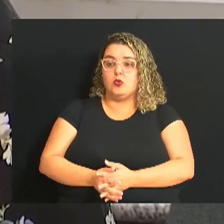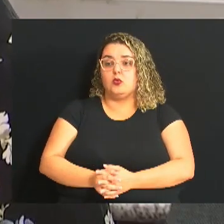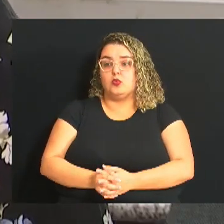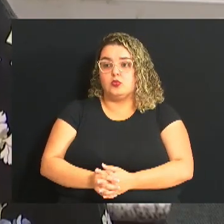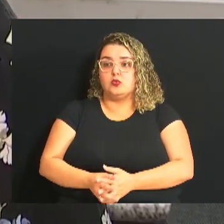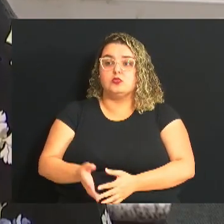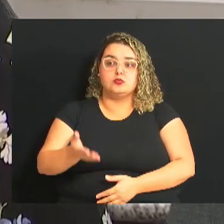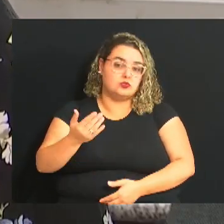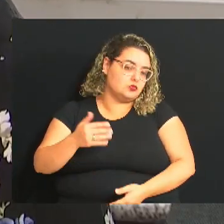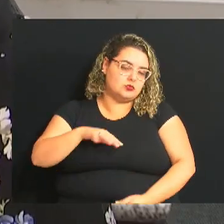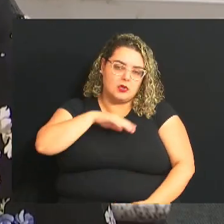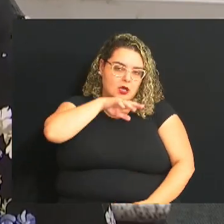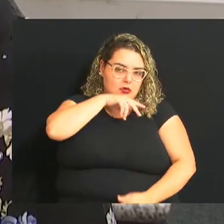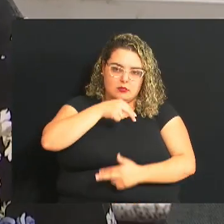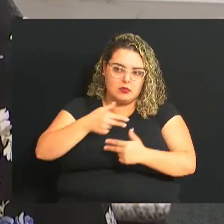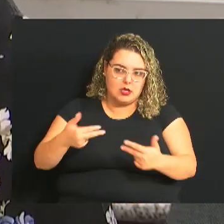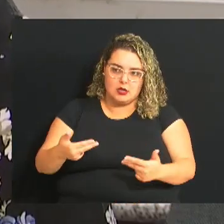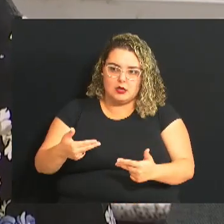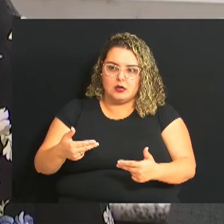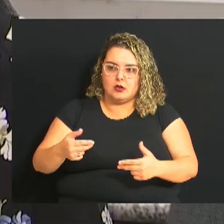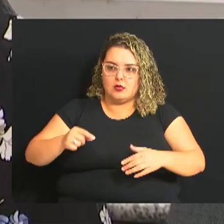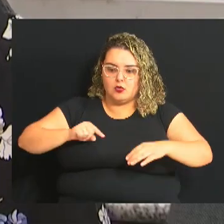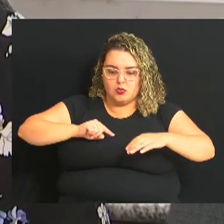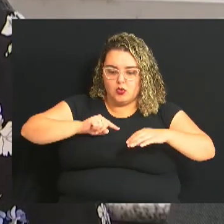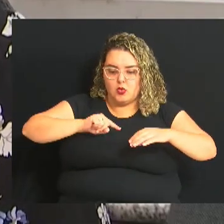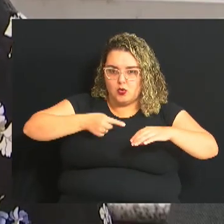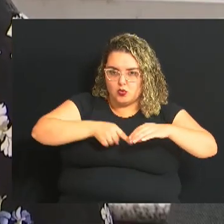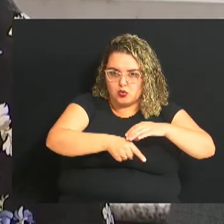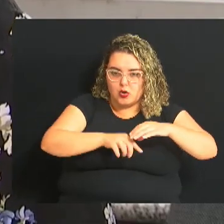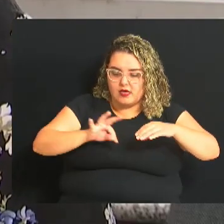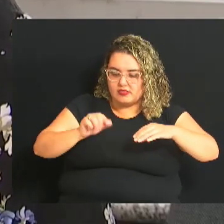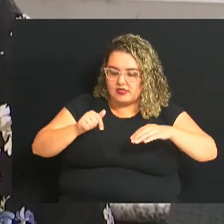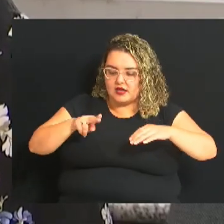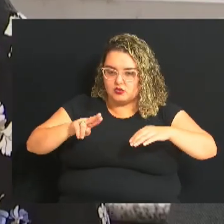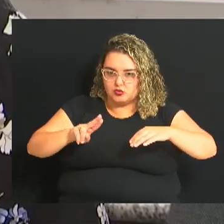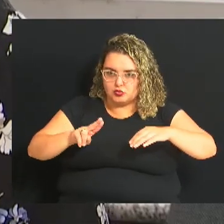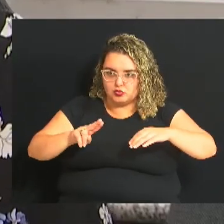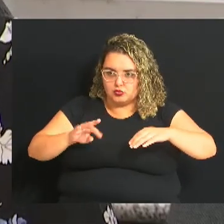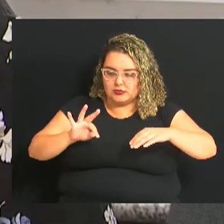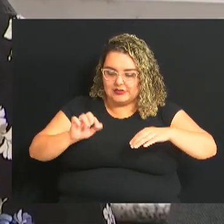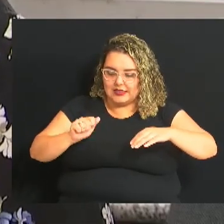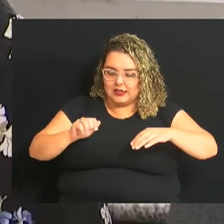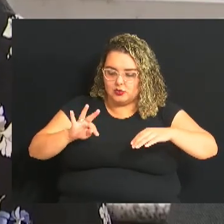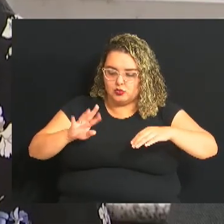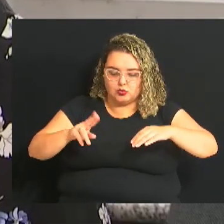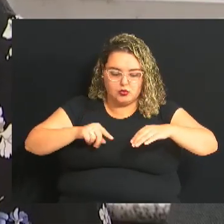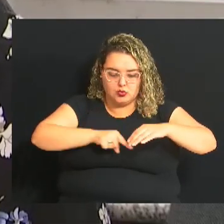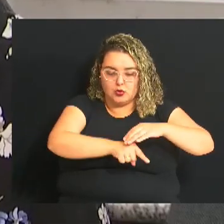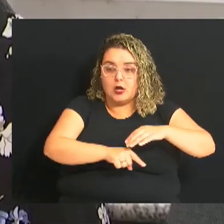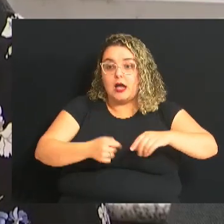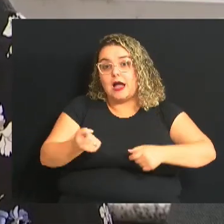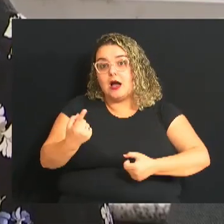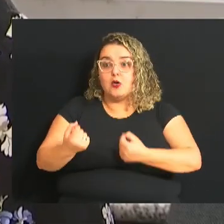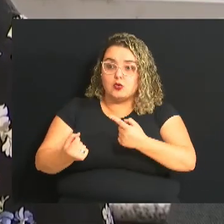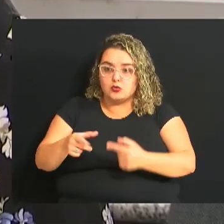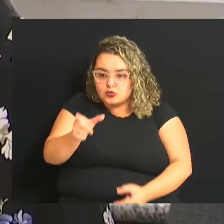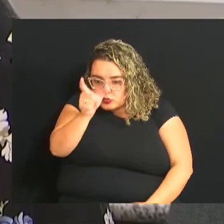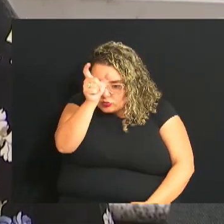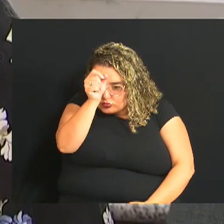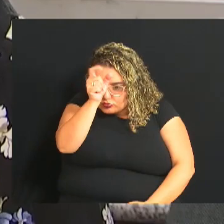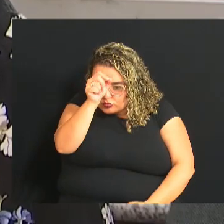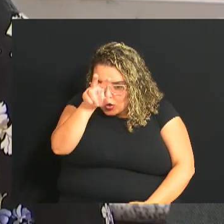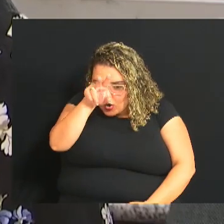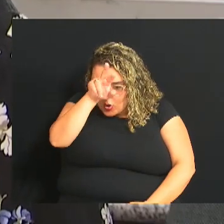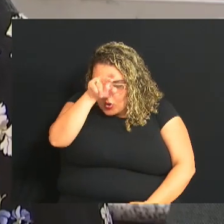animais. Aqui, tatu-bola, por exemplo, ao inseto besouros que se alimentam de organismos que ficam presentes